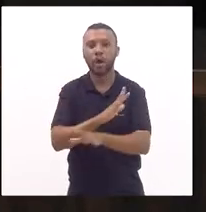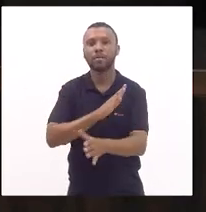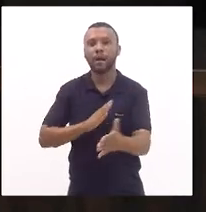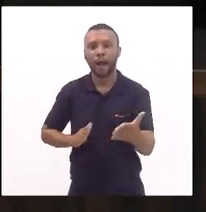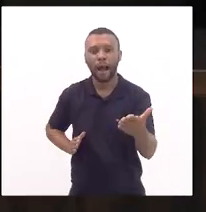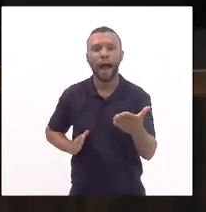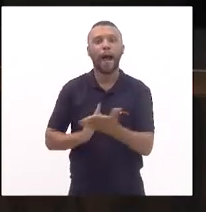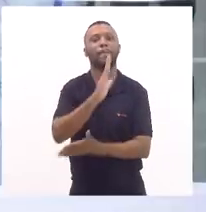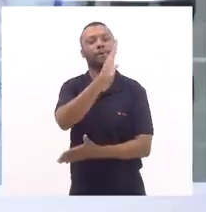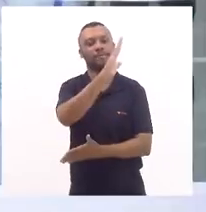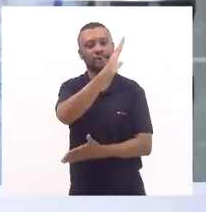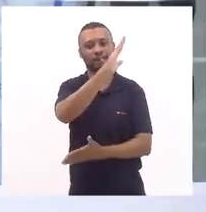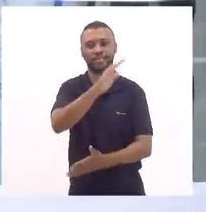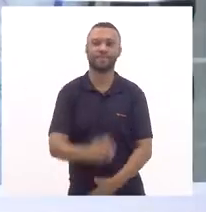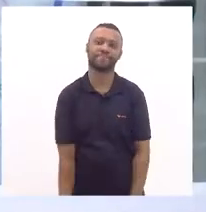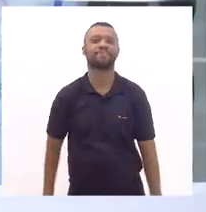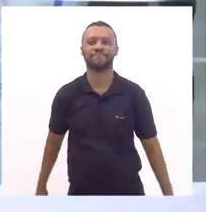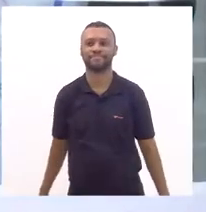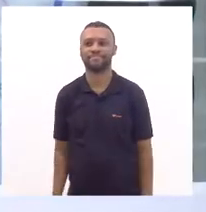Aprovado.